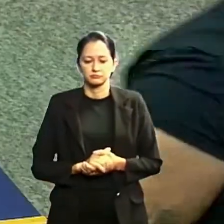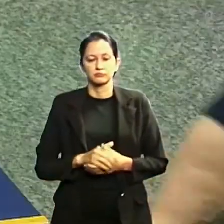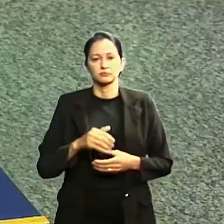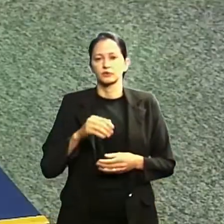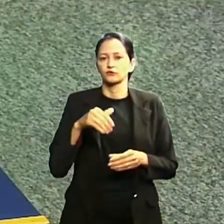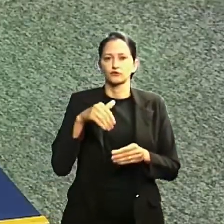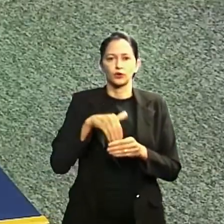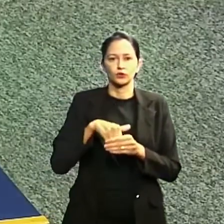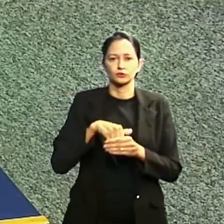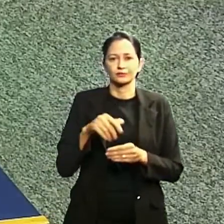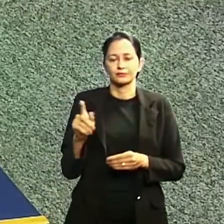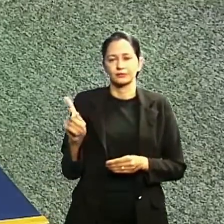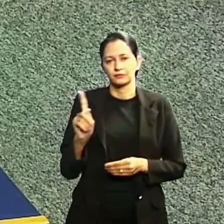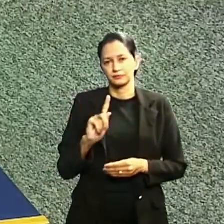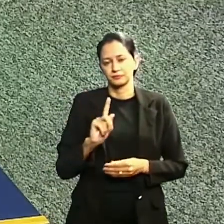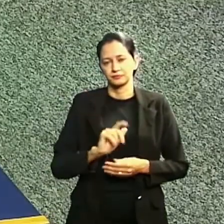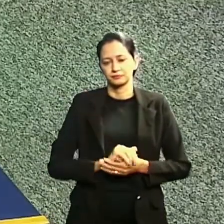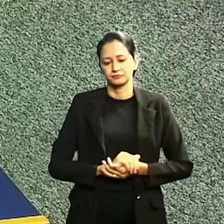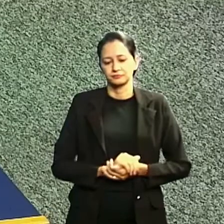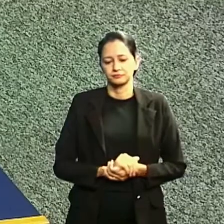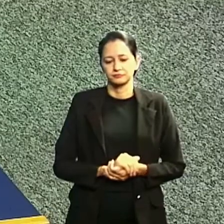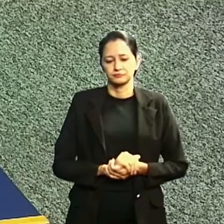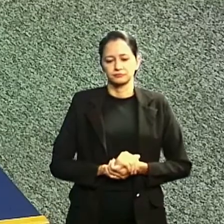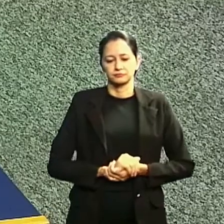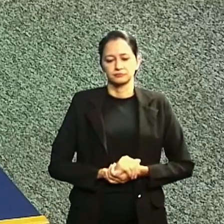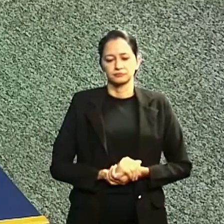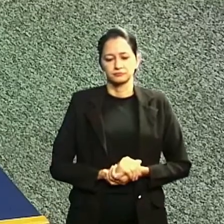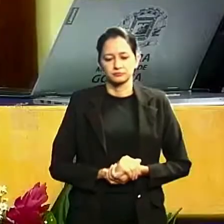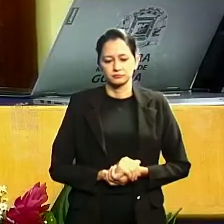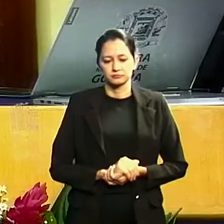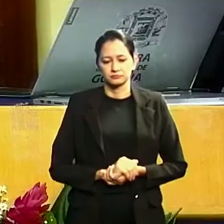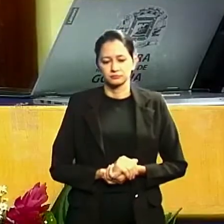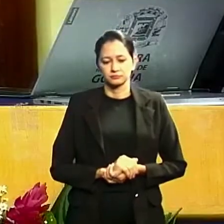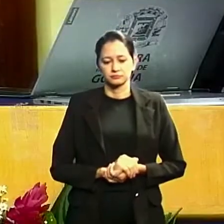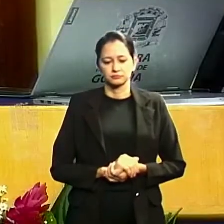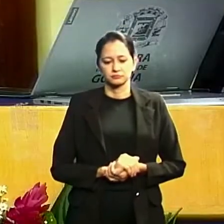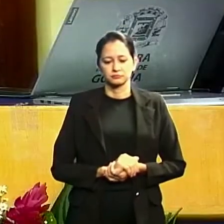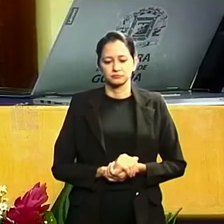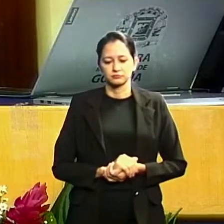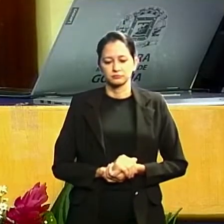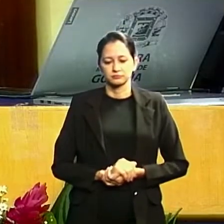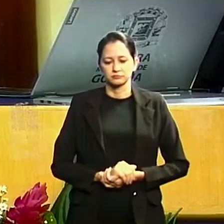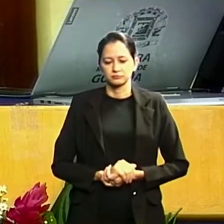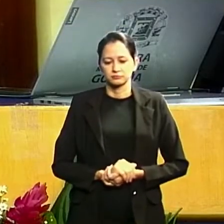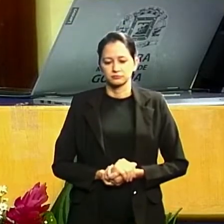Vou votar não, senhor presidente. Votando não. Vereador Ronilson, não.